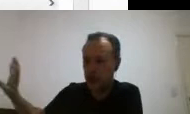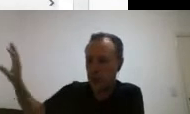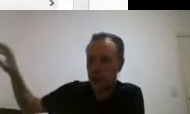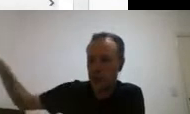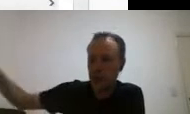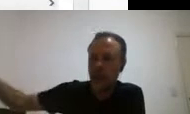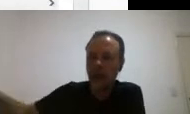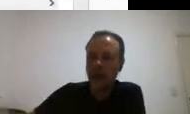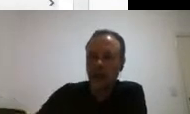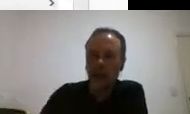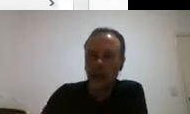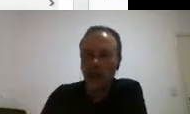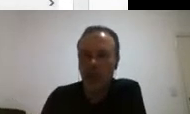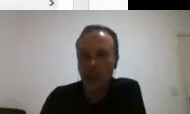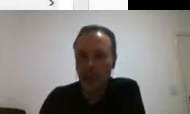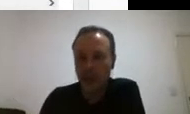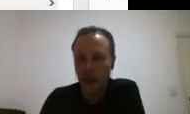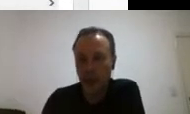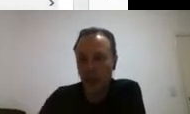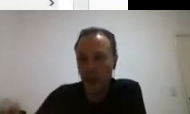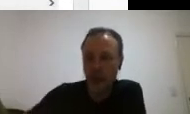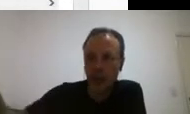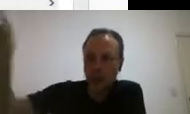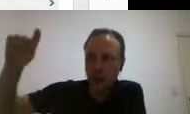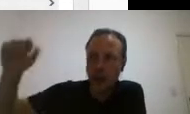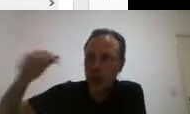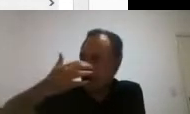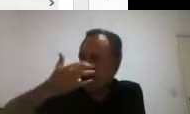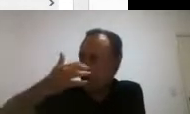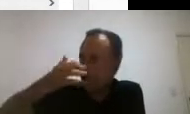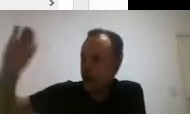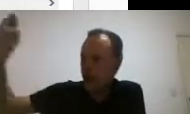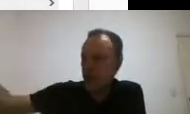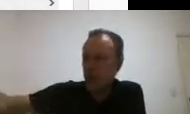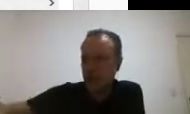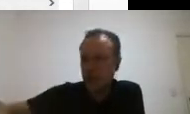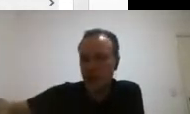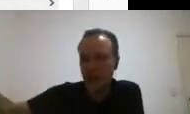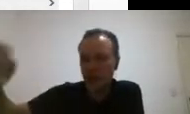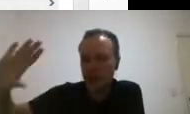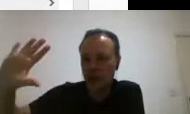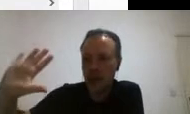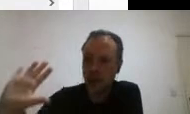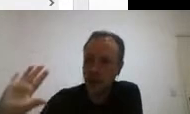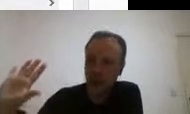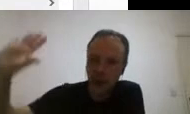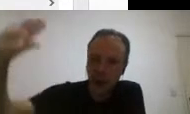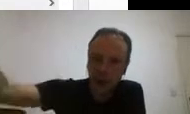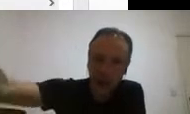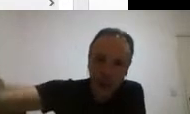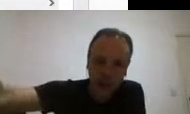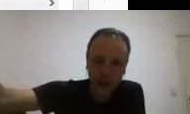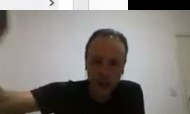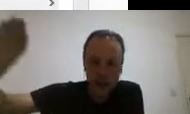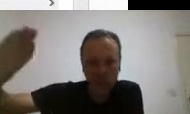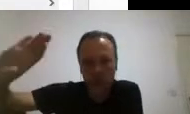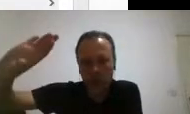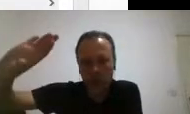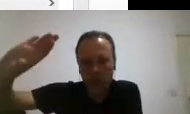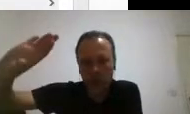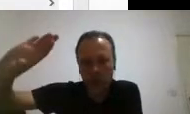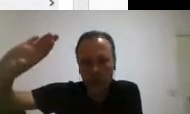diagramar, já representar em gráfico, né? Que é o quadradinho, identificar as relações, tratando como